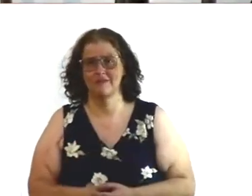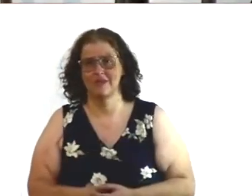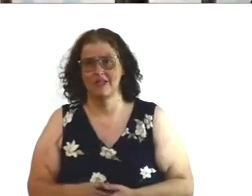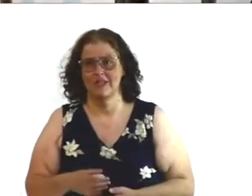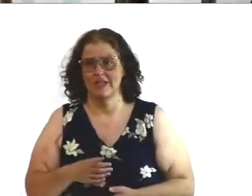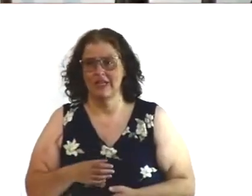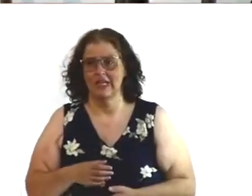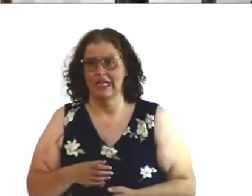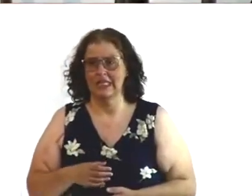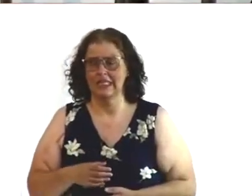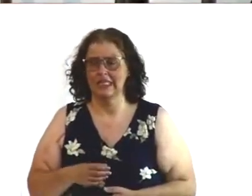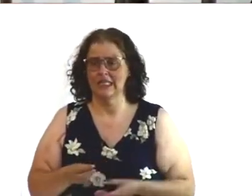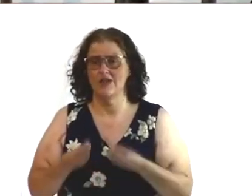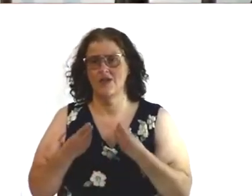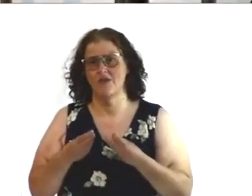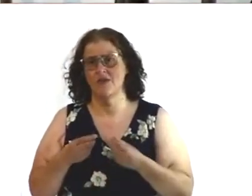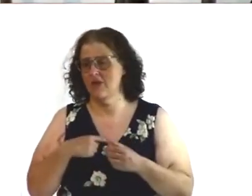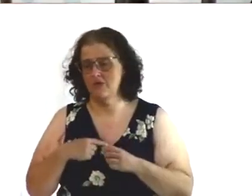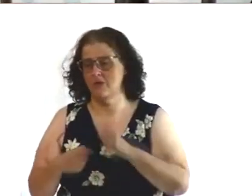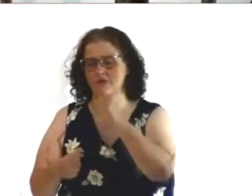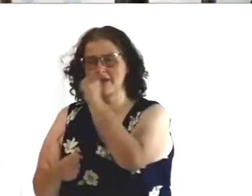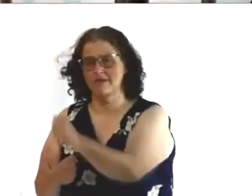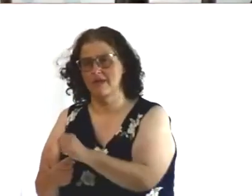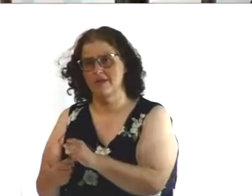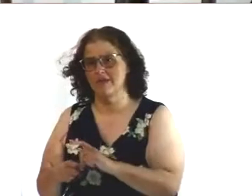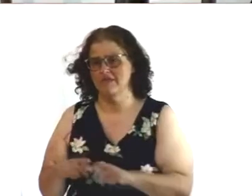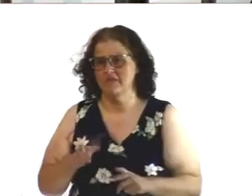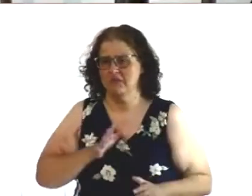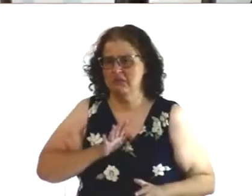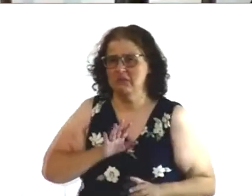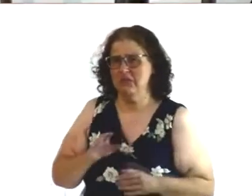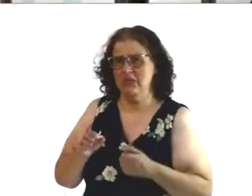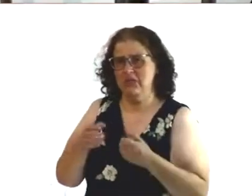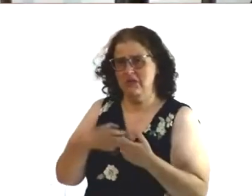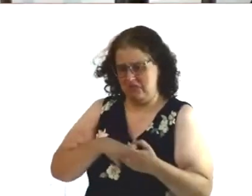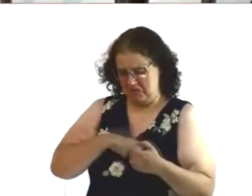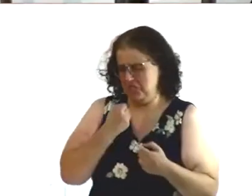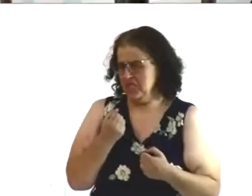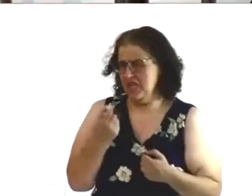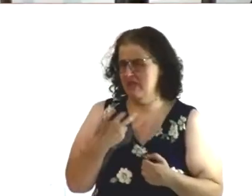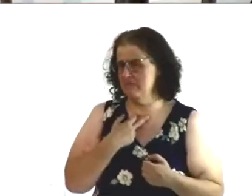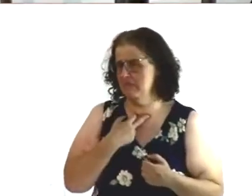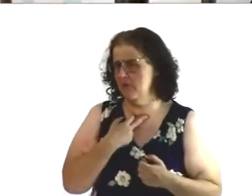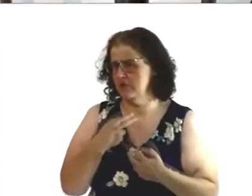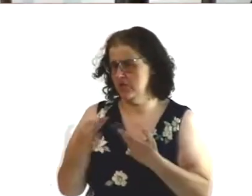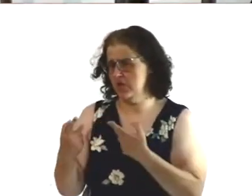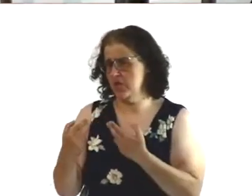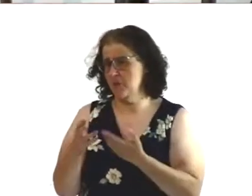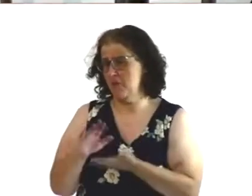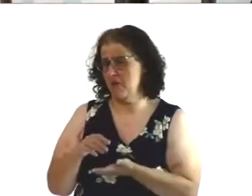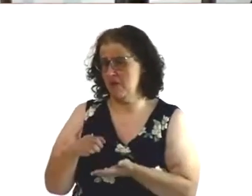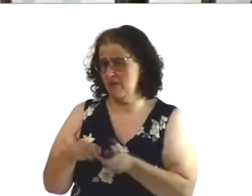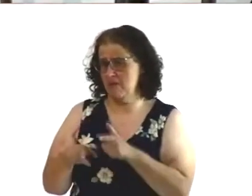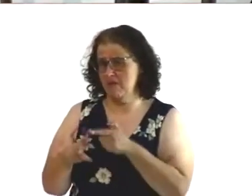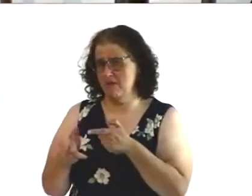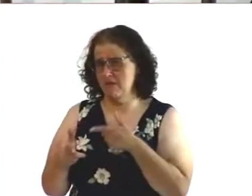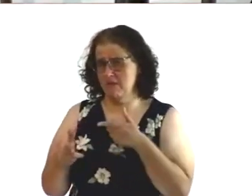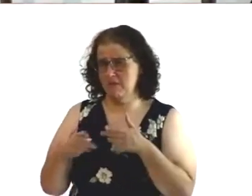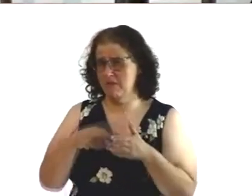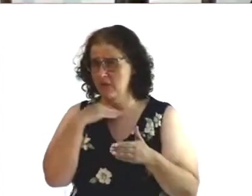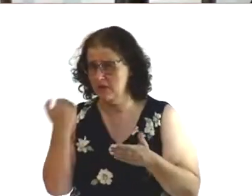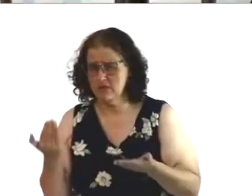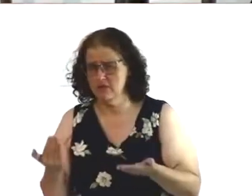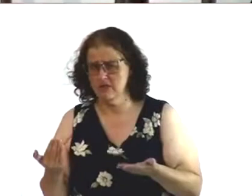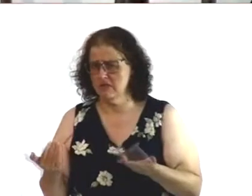é réu de morte, isso incomoda demais. A palavra de Jesus sempre incomodou, não pense que a palavra de Jesus é melzinho na boca